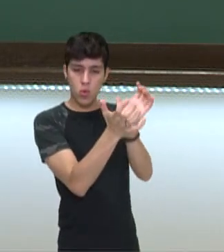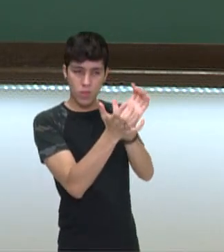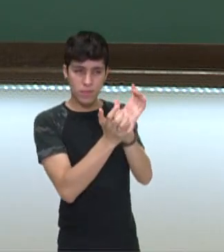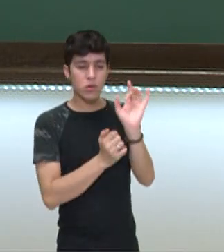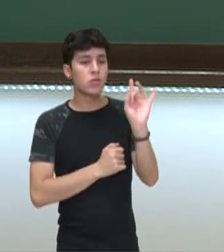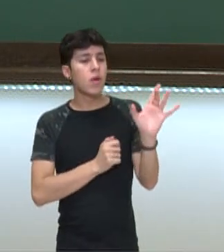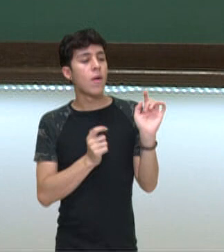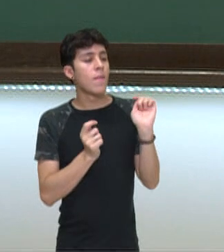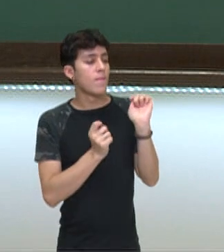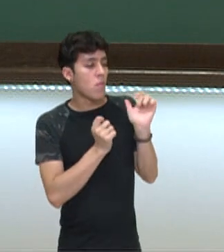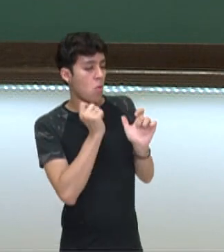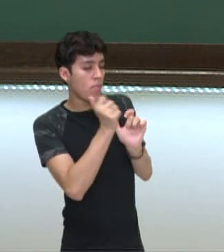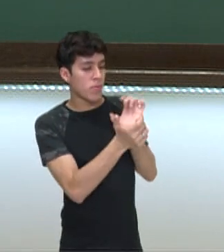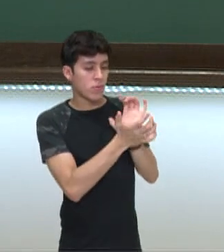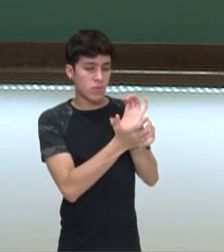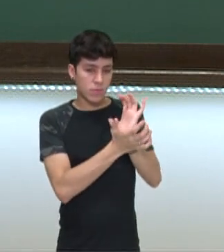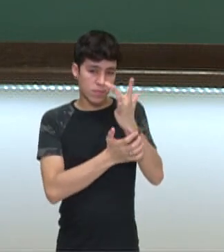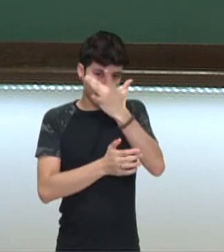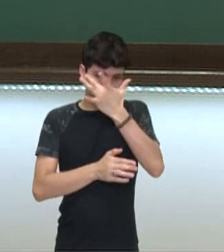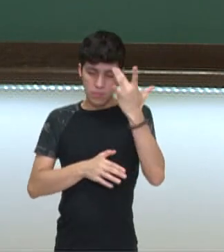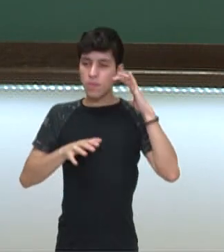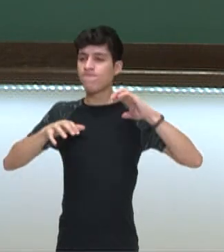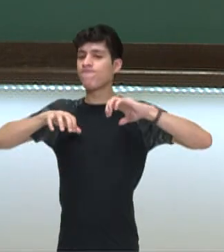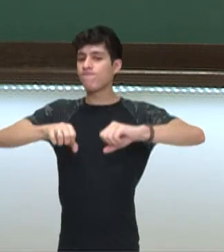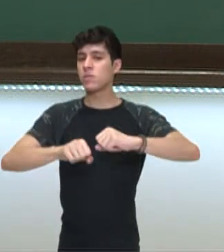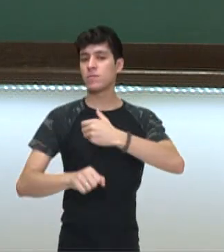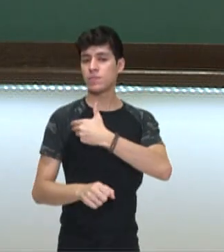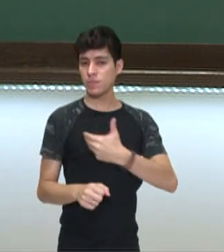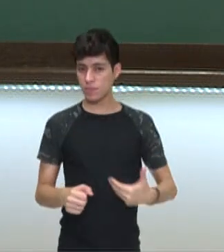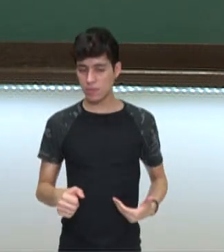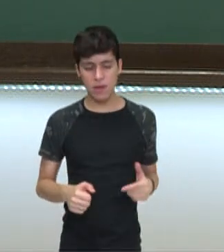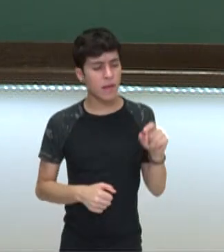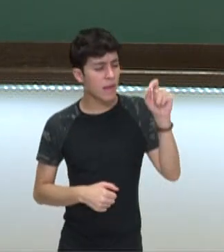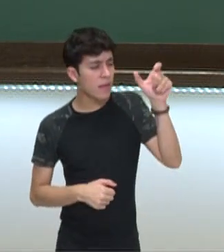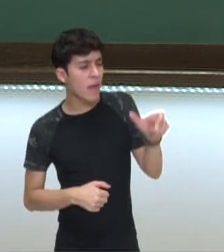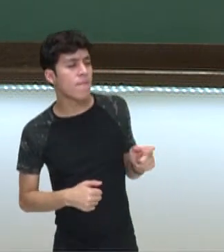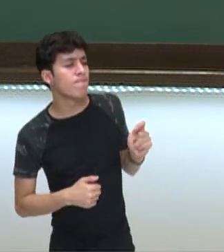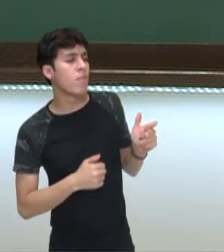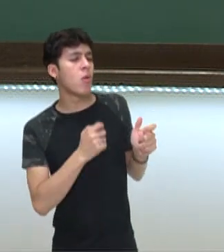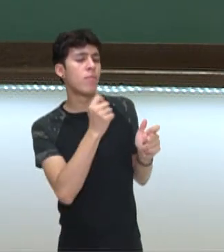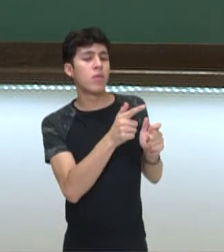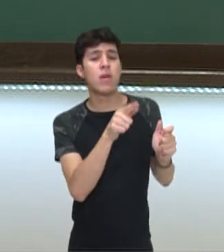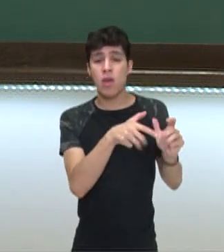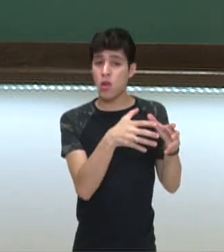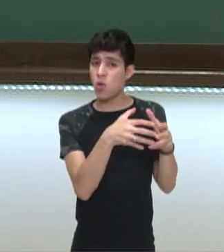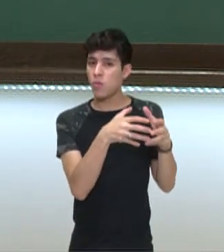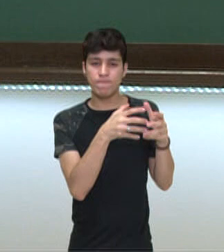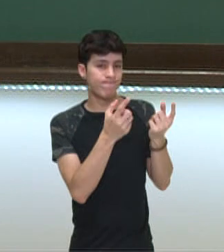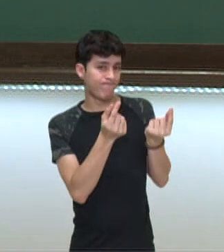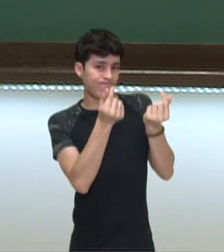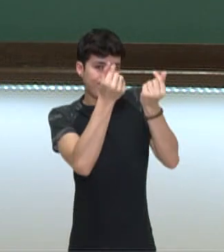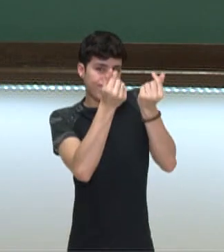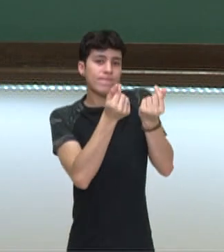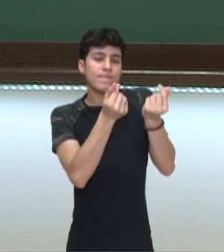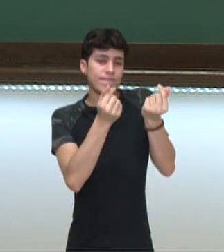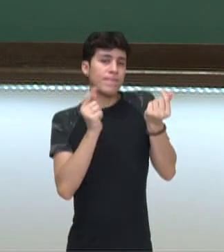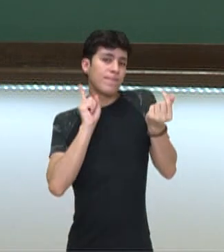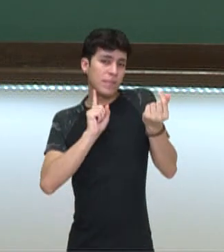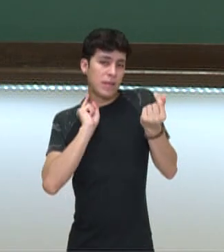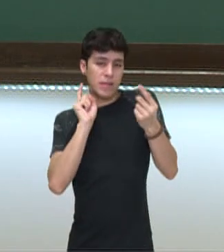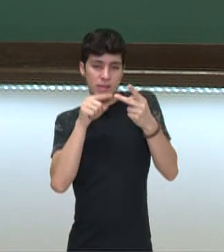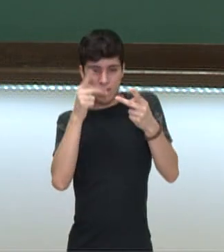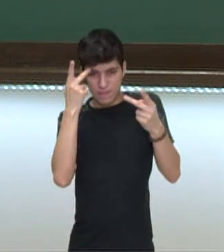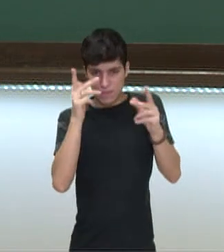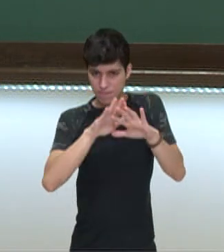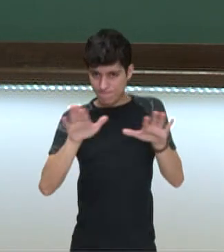seja, só poucos tinham acesso, então, a esse governo. Quem eram esses poucos? as elites econômicas de Minas Gerais